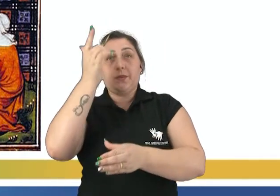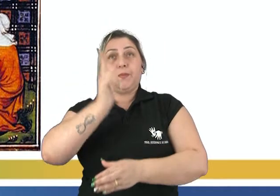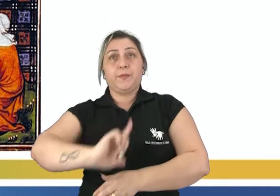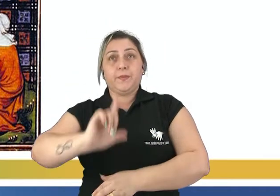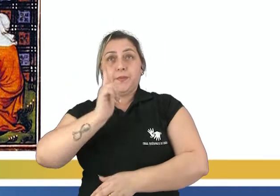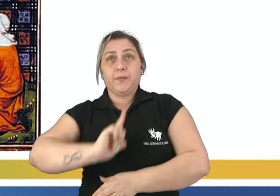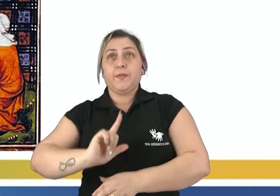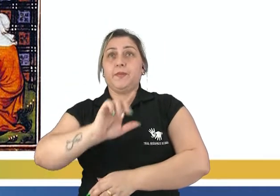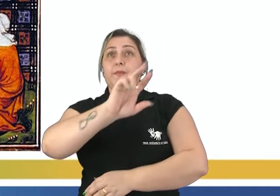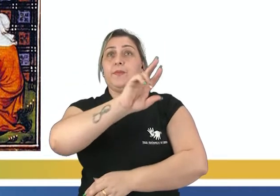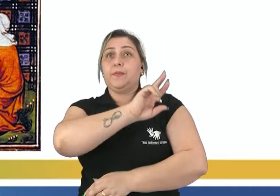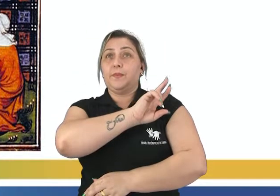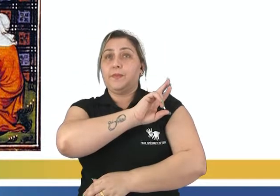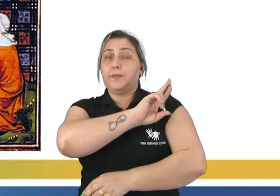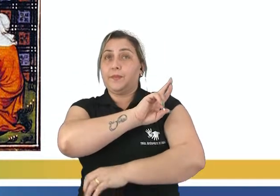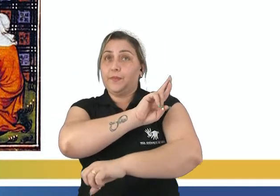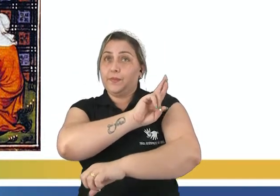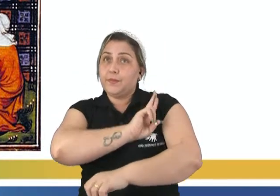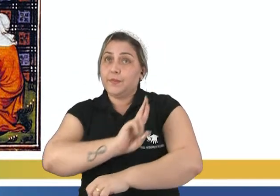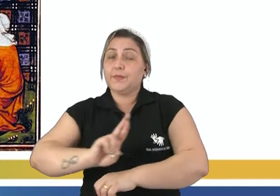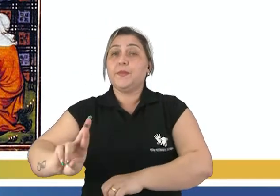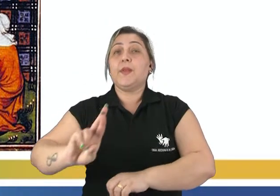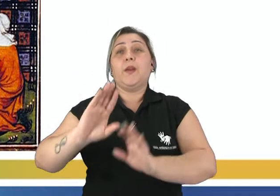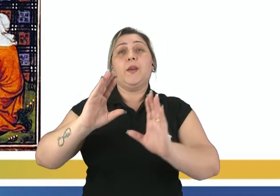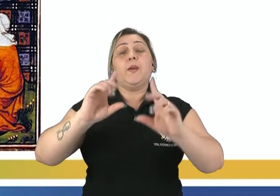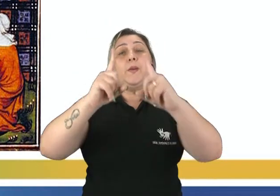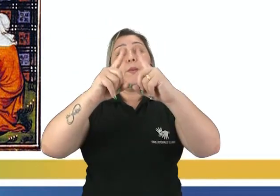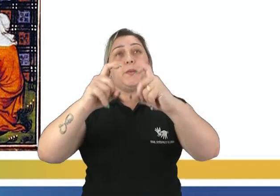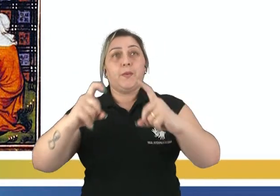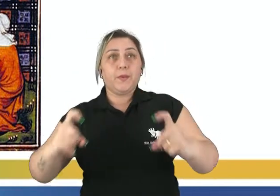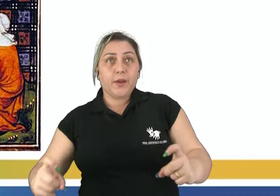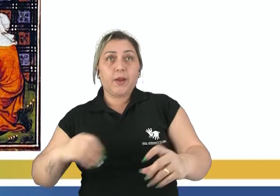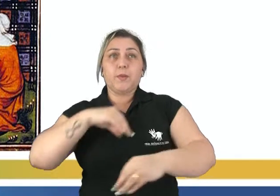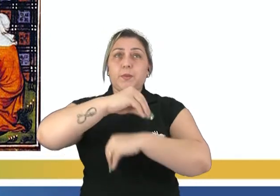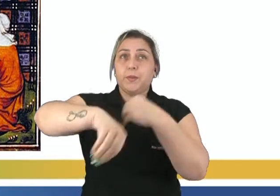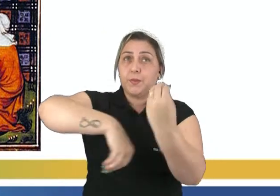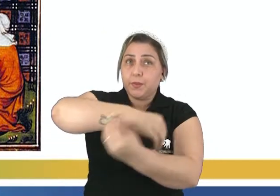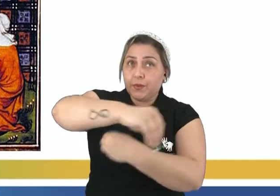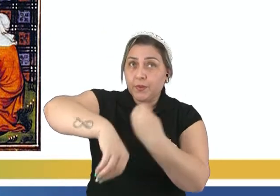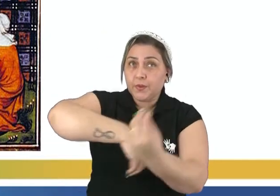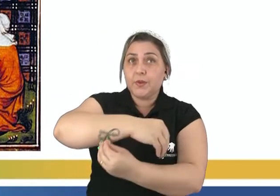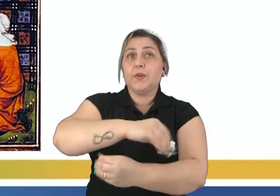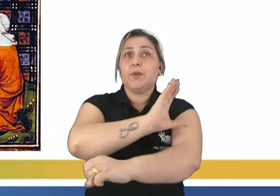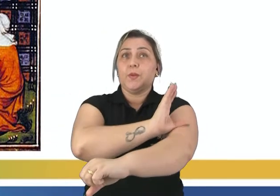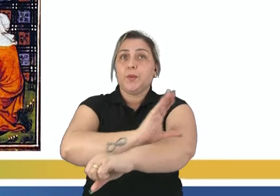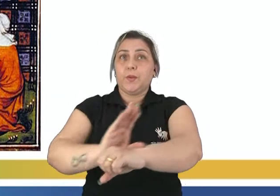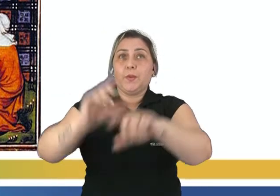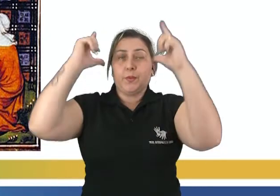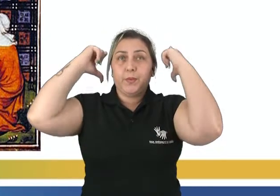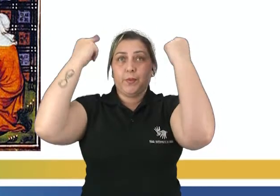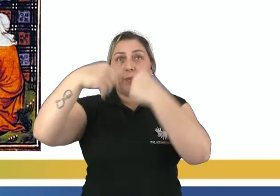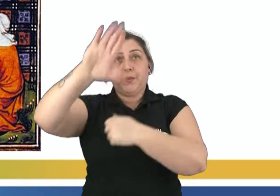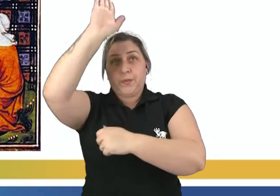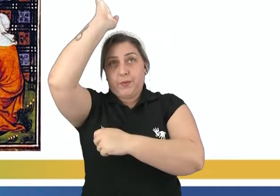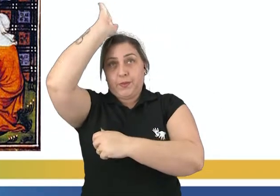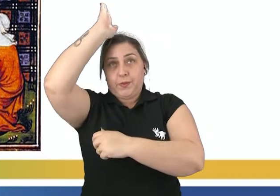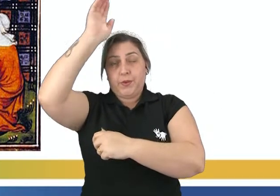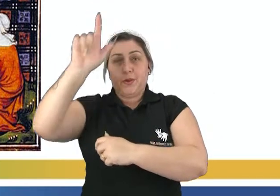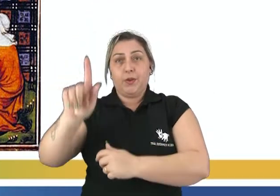filosóficas, literárias, religiosas, científicas que mistura fatores das culturas greco-romanas